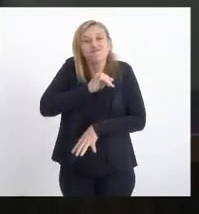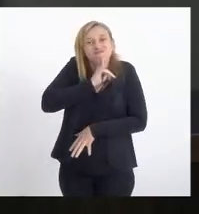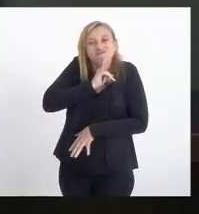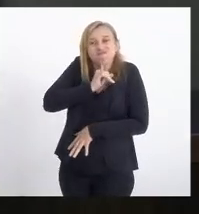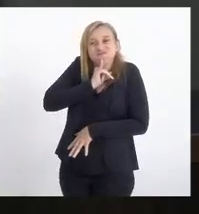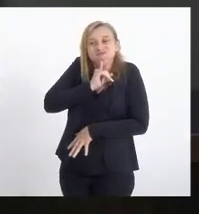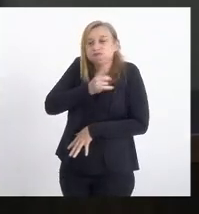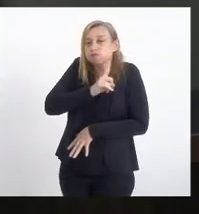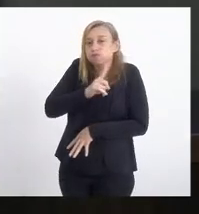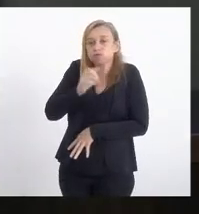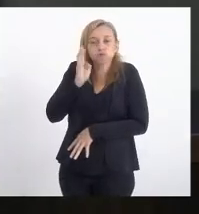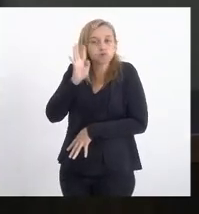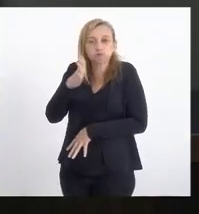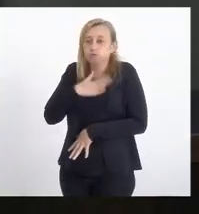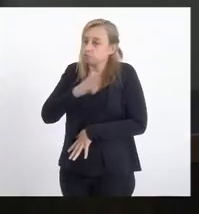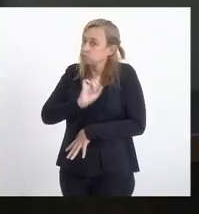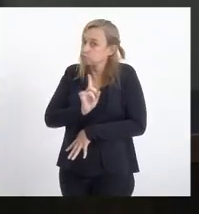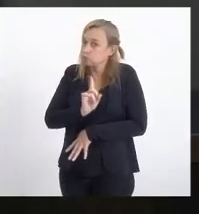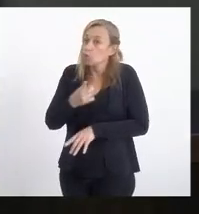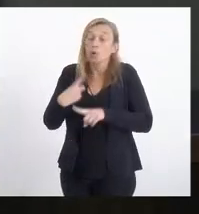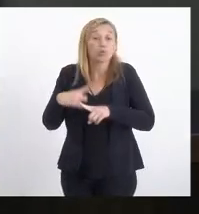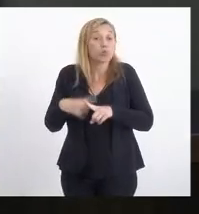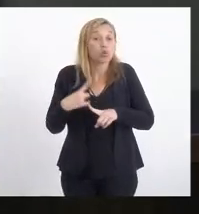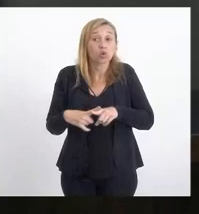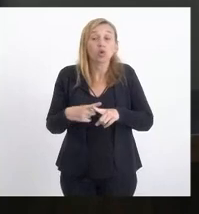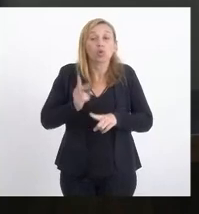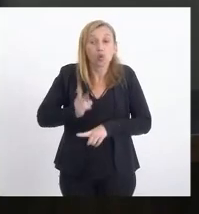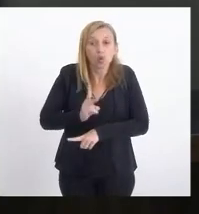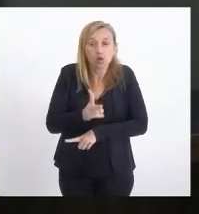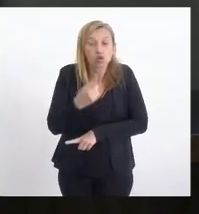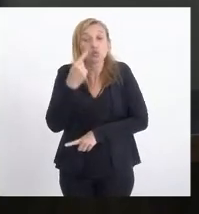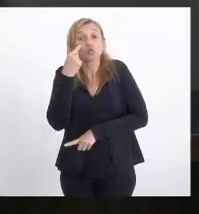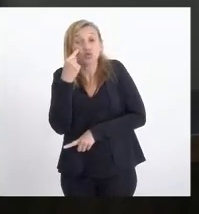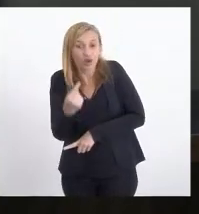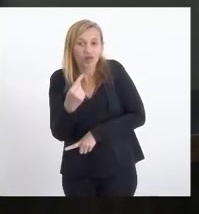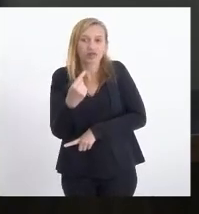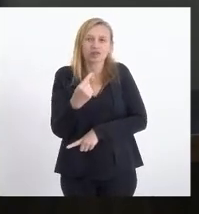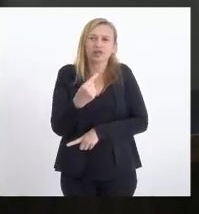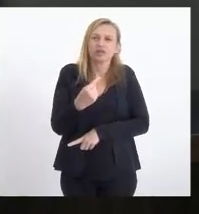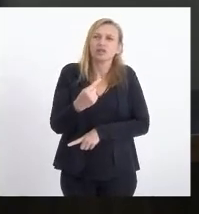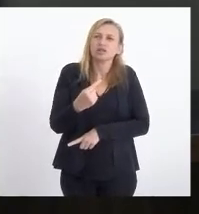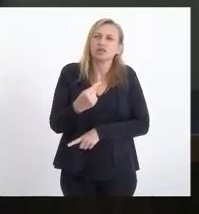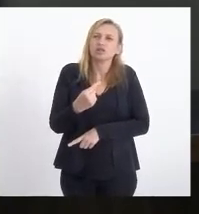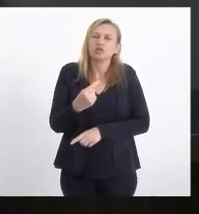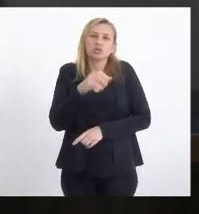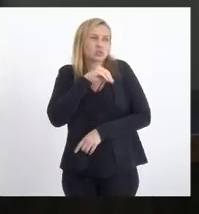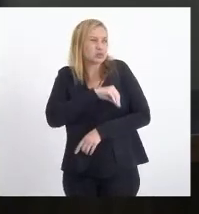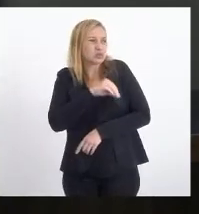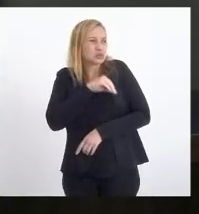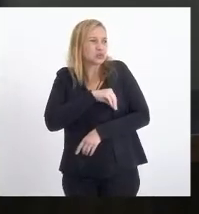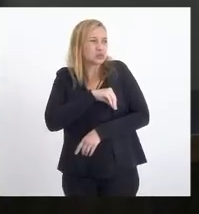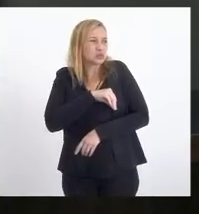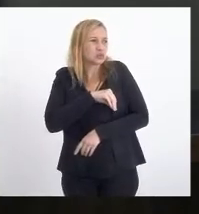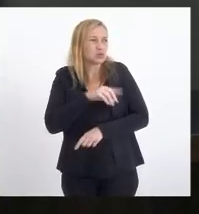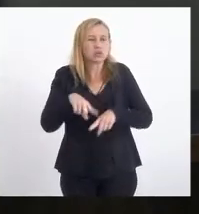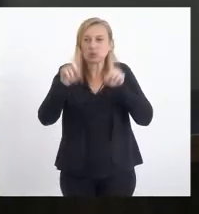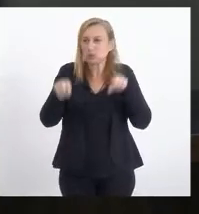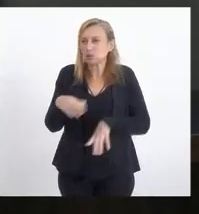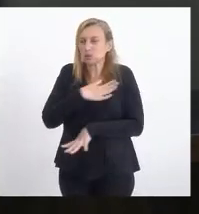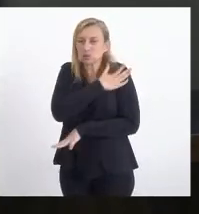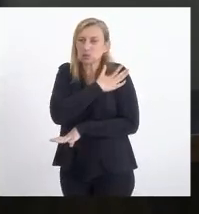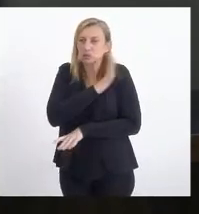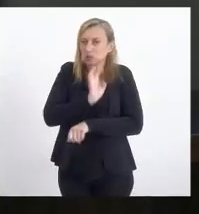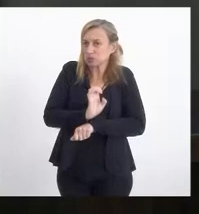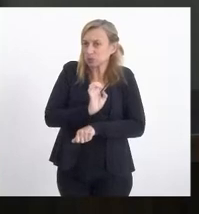não é meu sonho de consumo não porque eu ainda ainda continuo vendo uma composição salarial de servidores militares